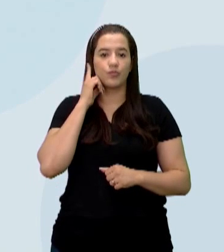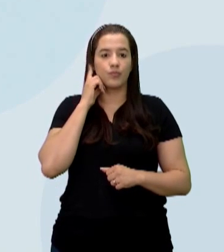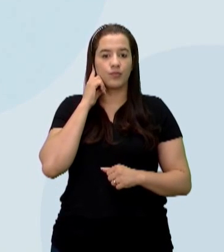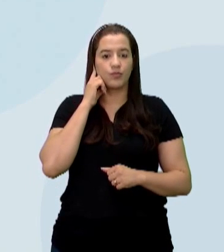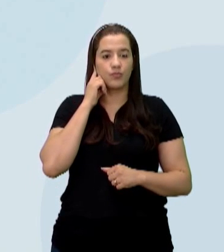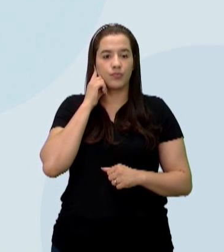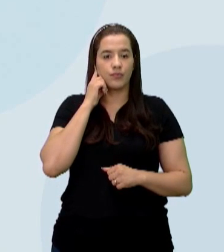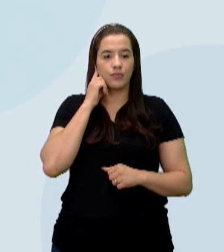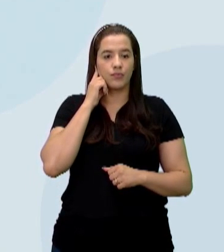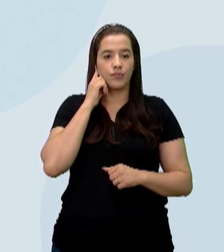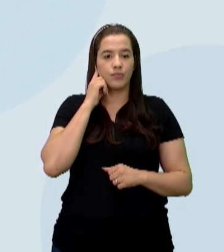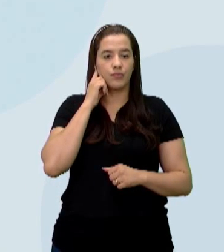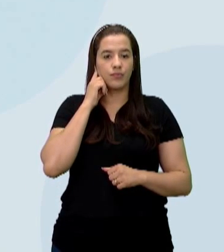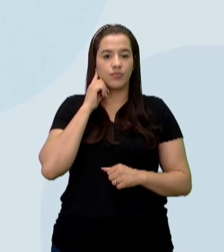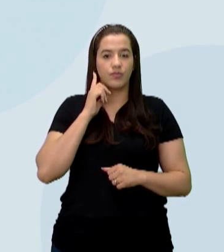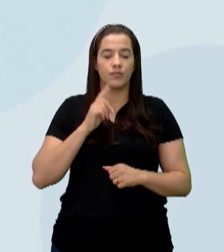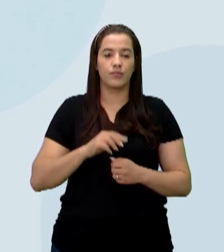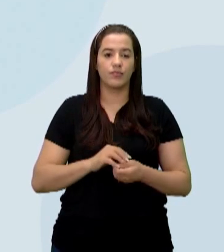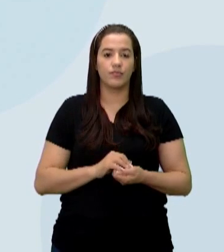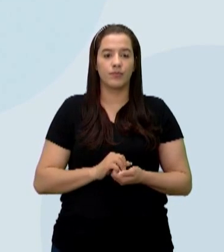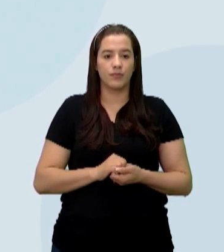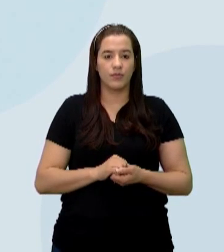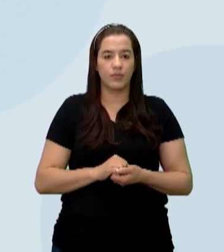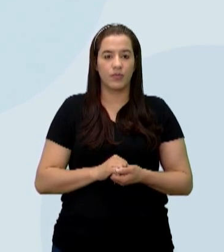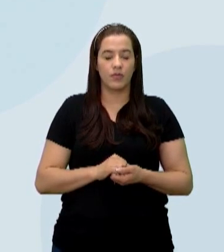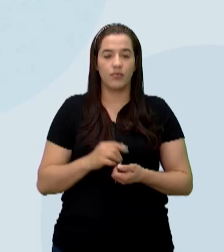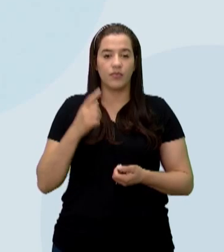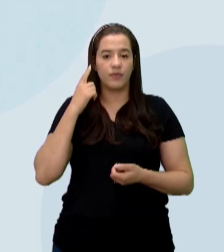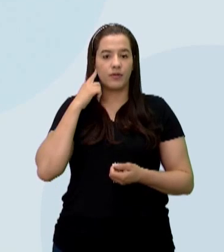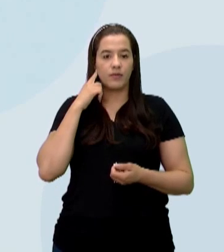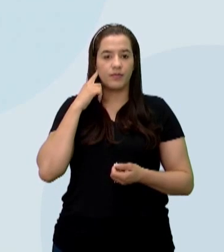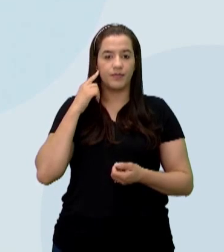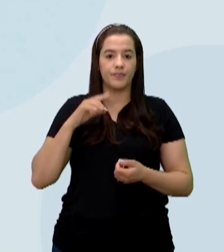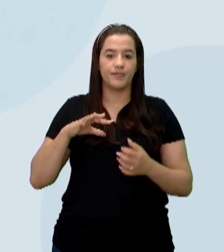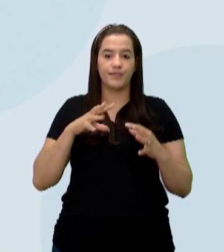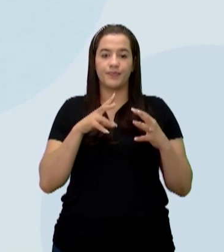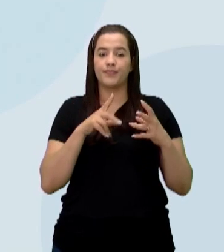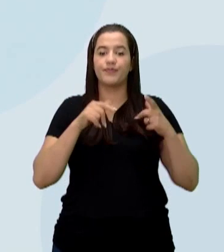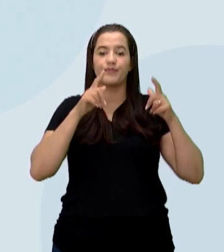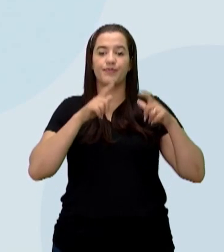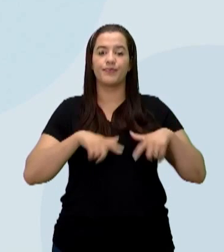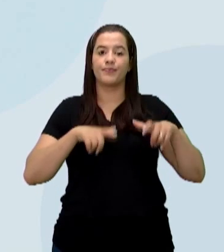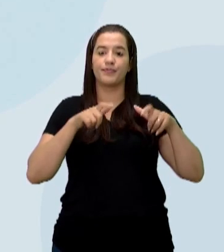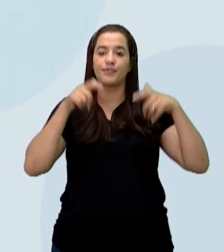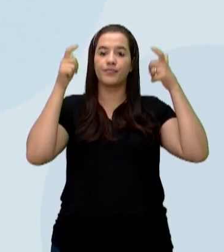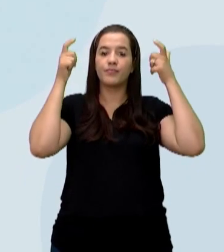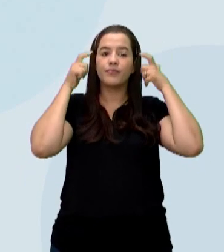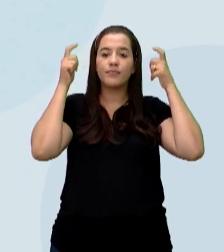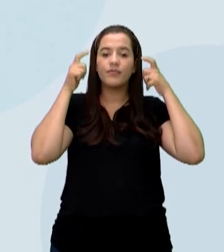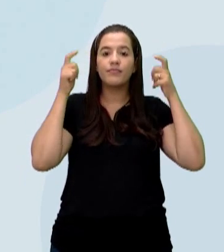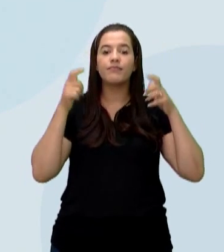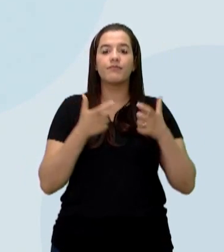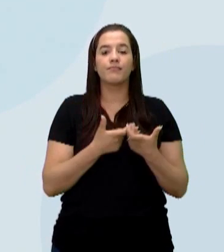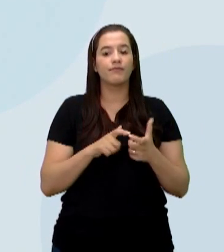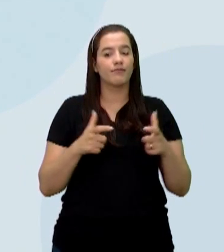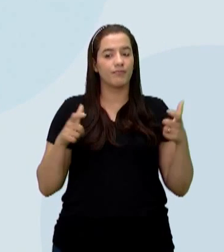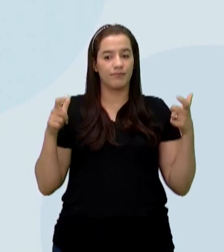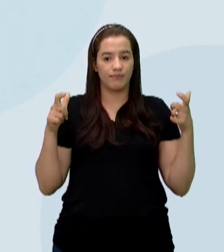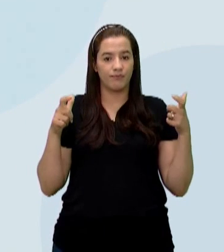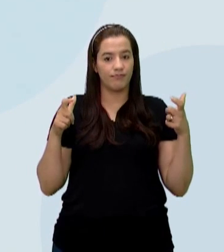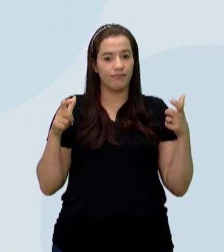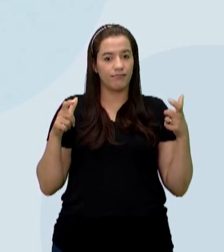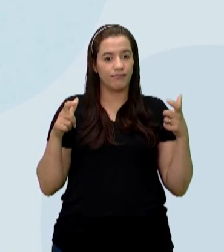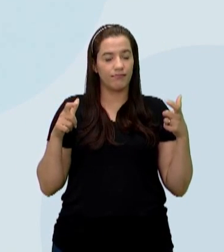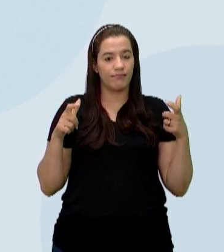Espanha. Majestade, antes de tudo, quero explicar uma coisa. A Terra é redonda. Grande novidade, descobriu